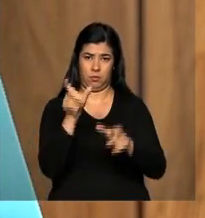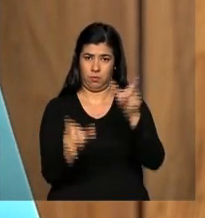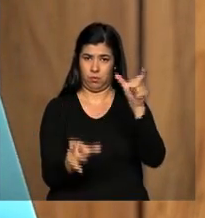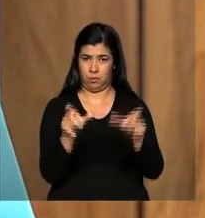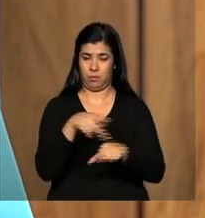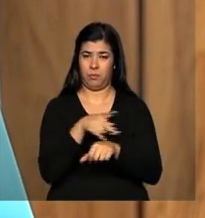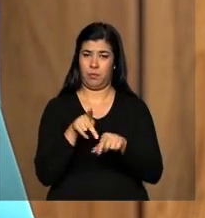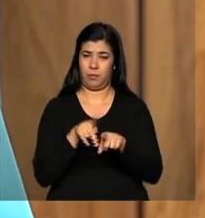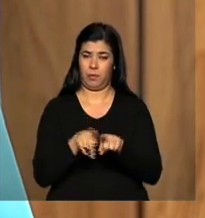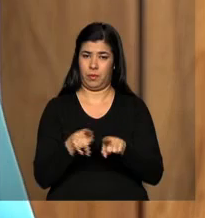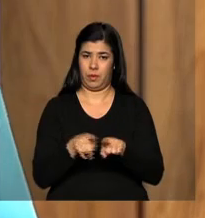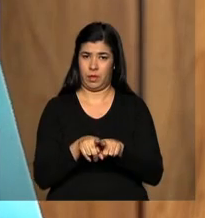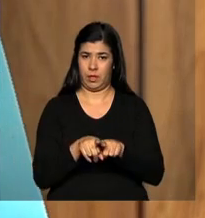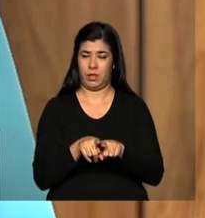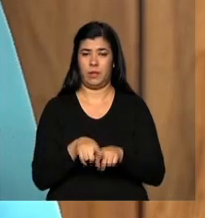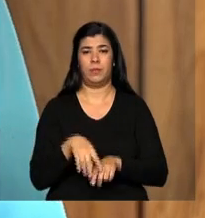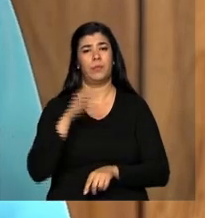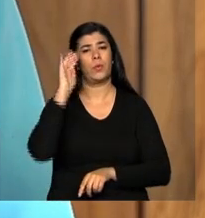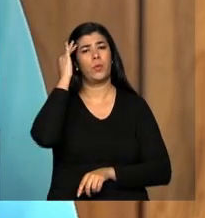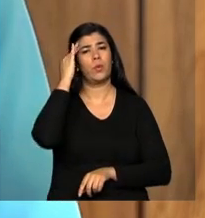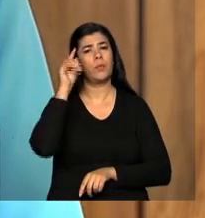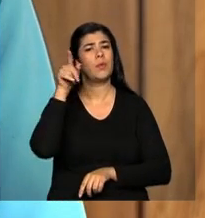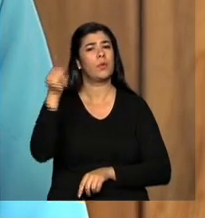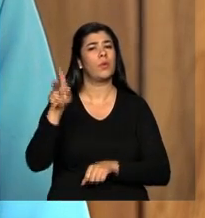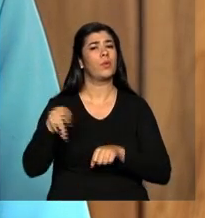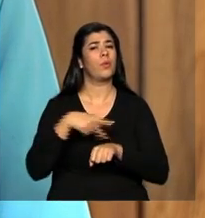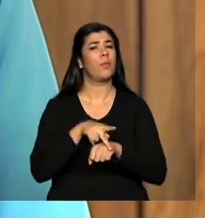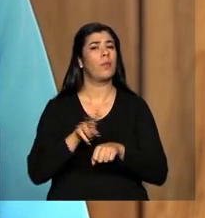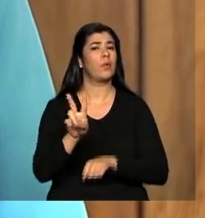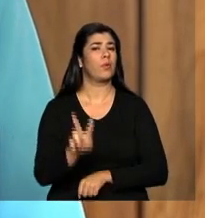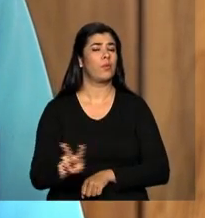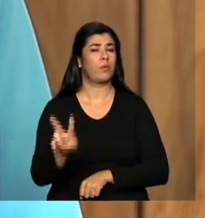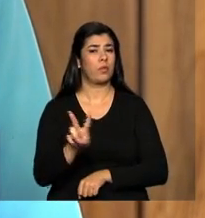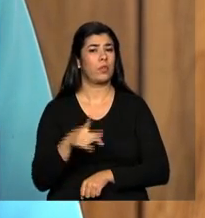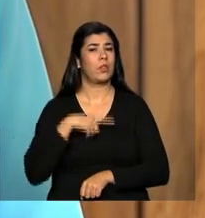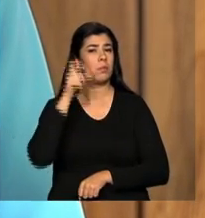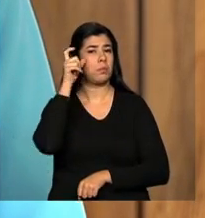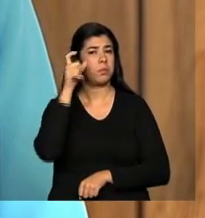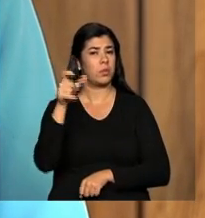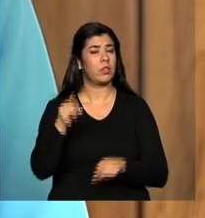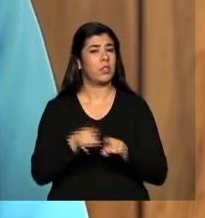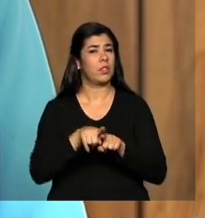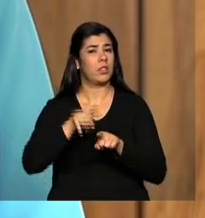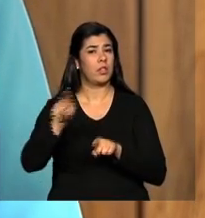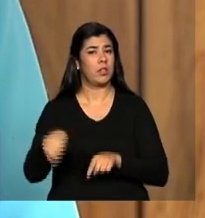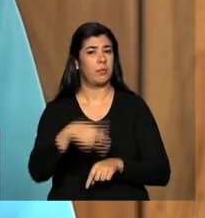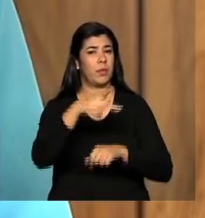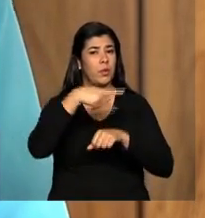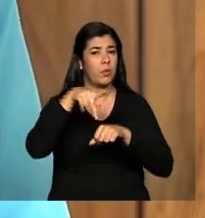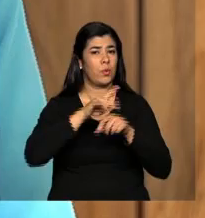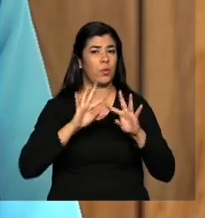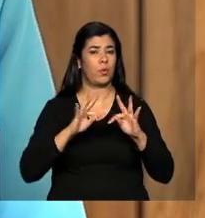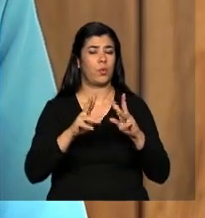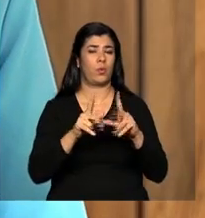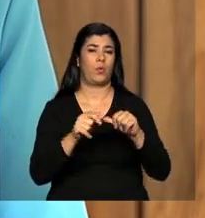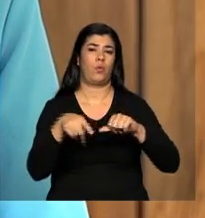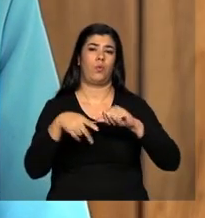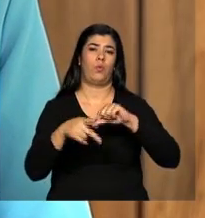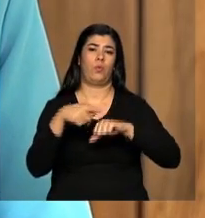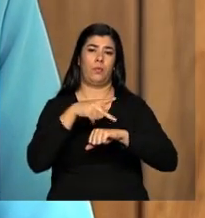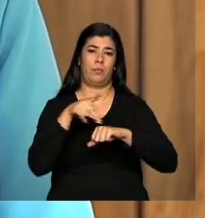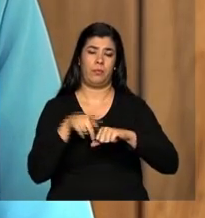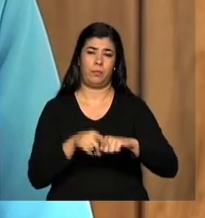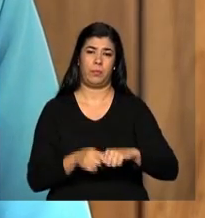entendimento entre os venezuelanos interessa ao conjunto dos latino-americanos.